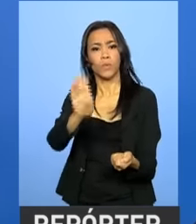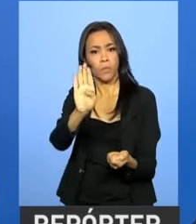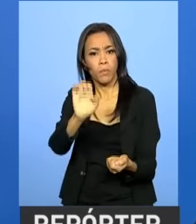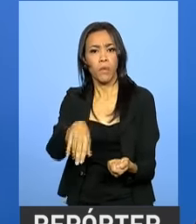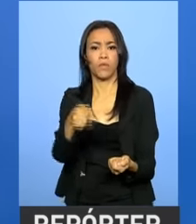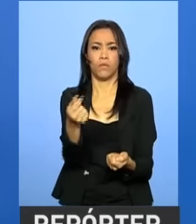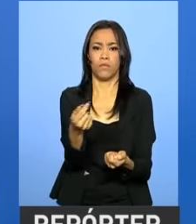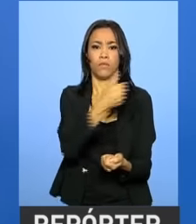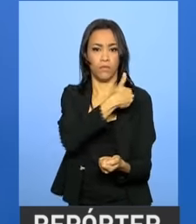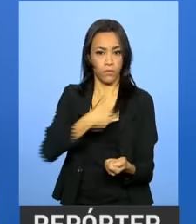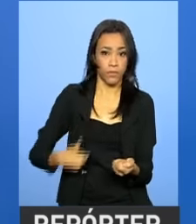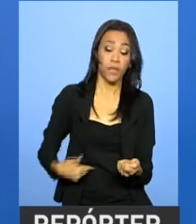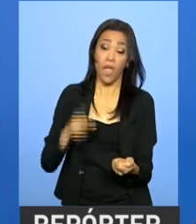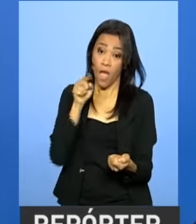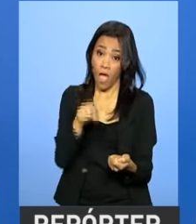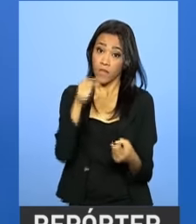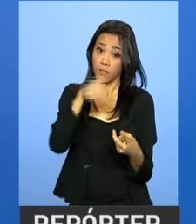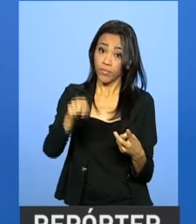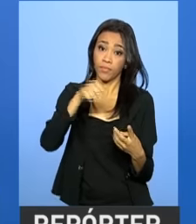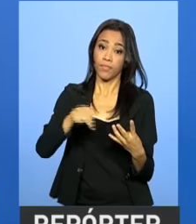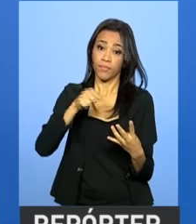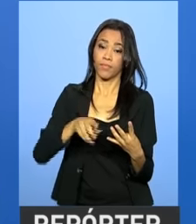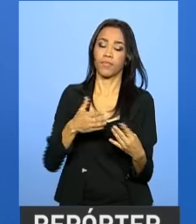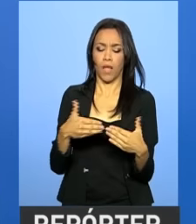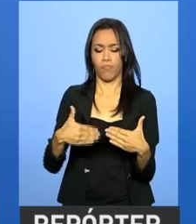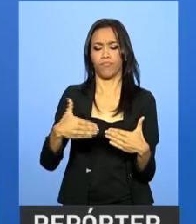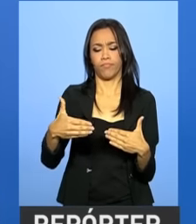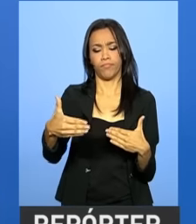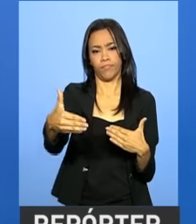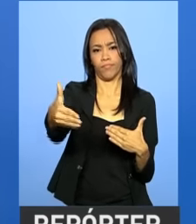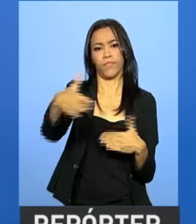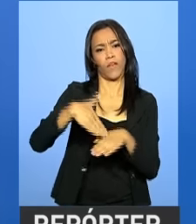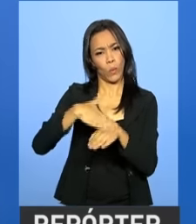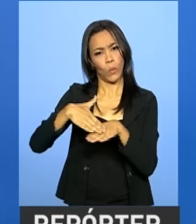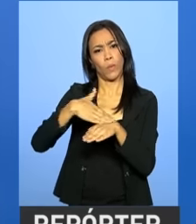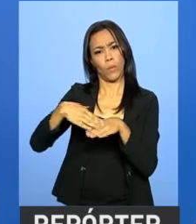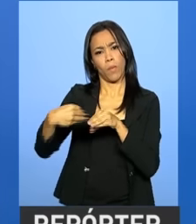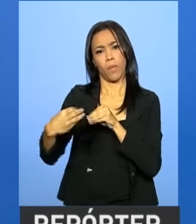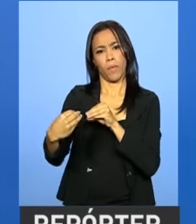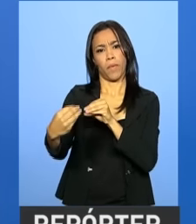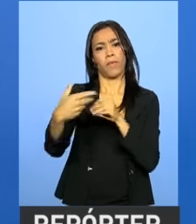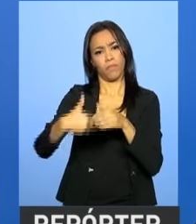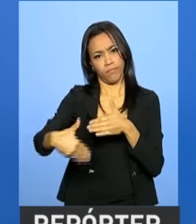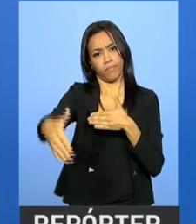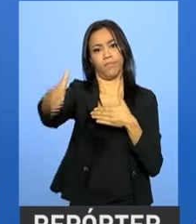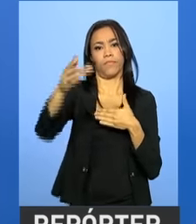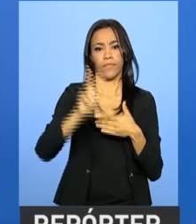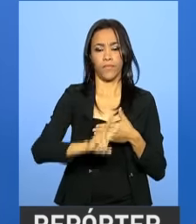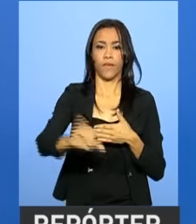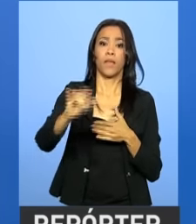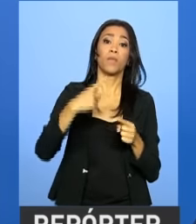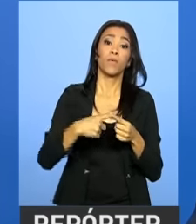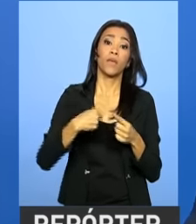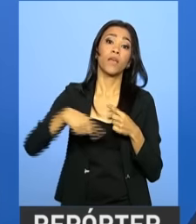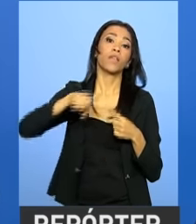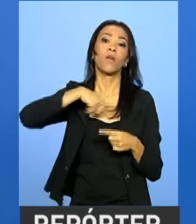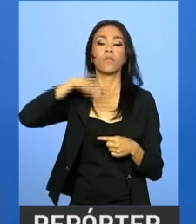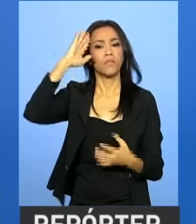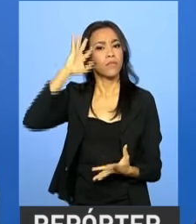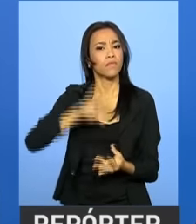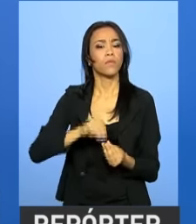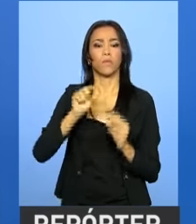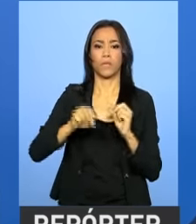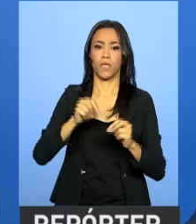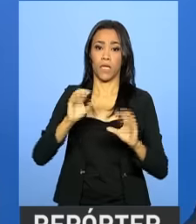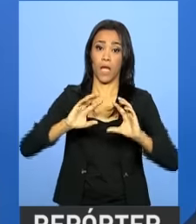Essas iniciativas estão em andamento e serão continuadas, porque o entendimento da política econômica é